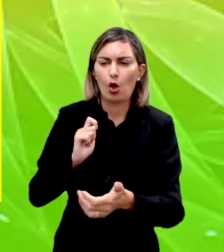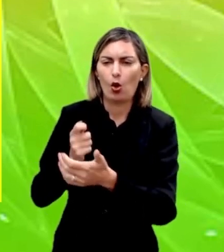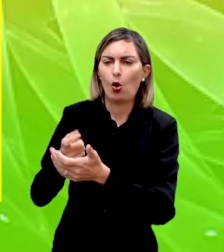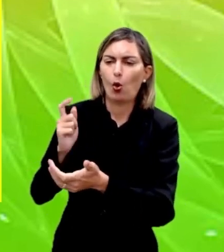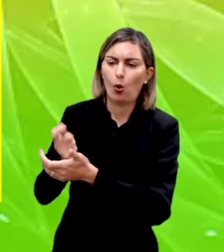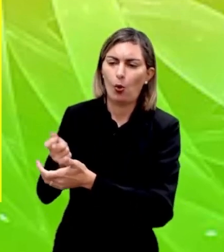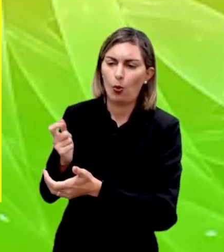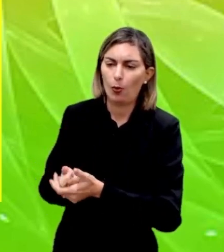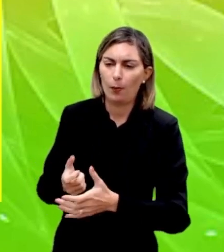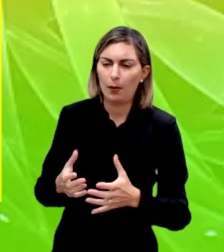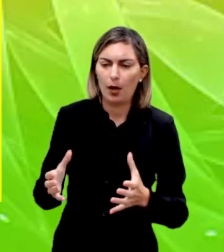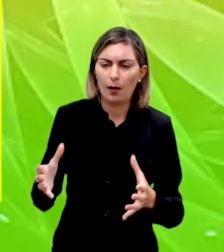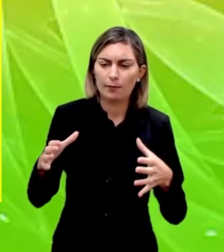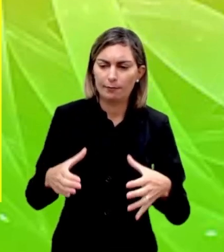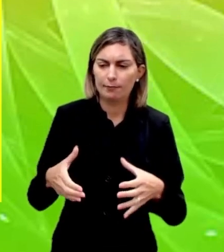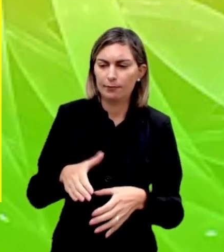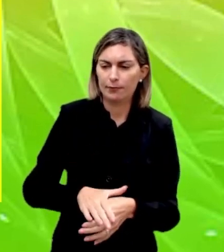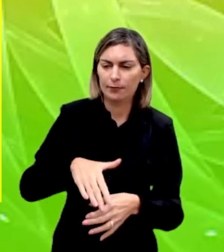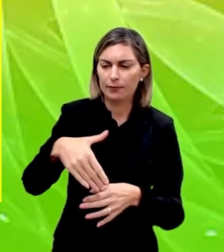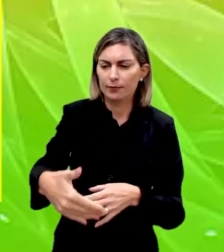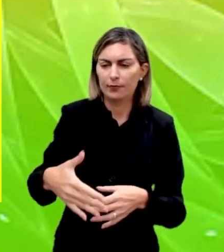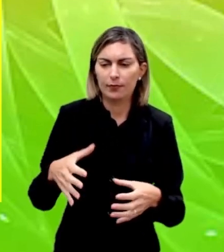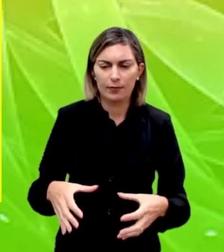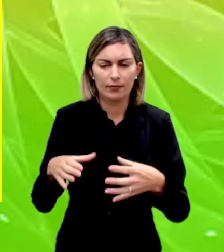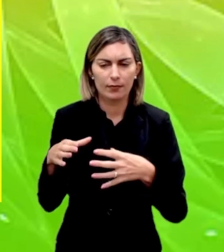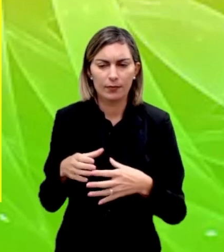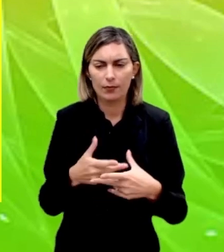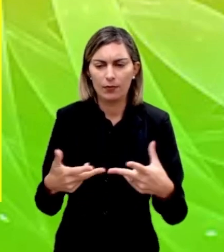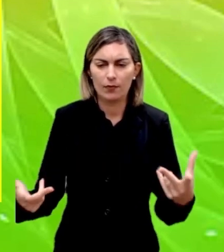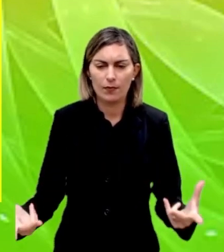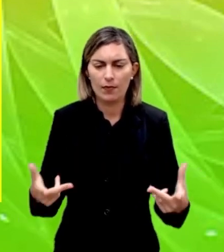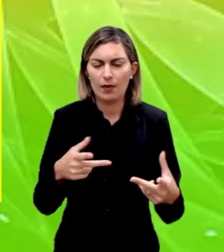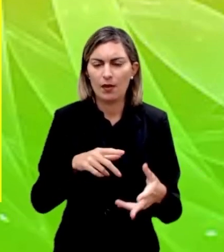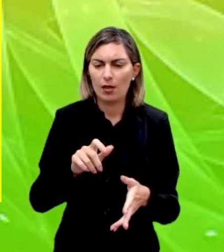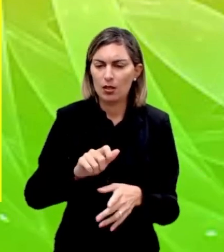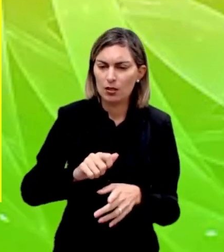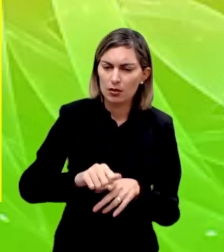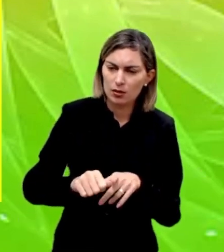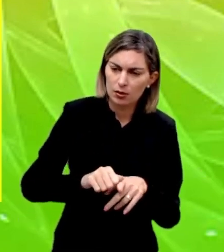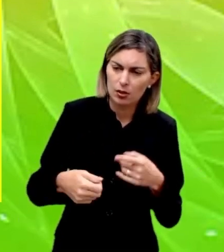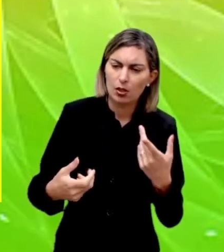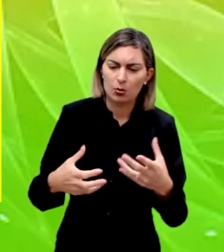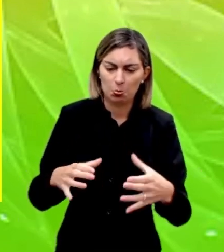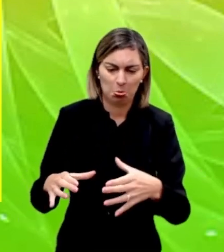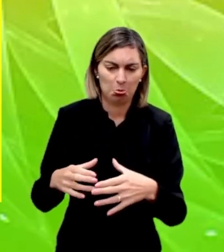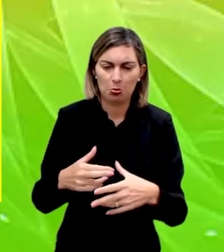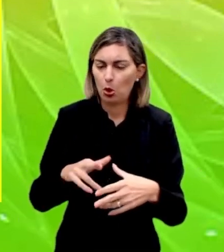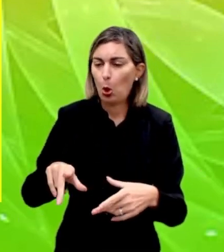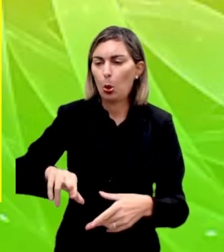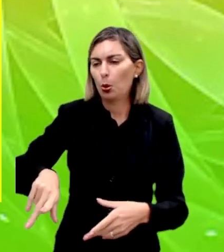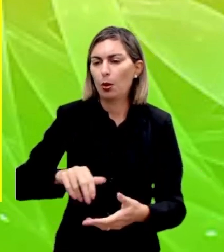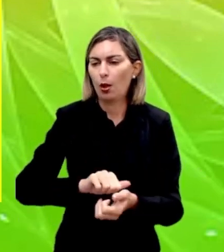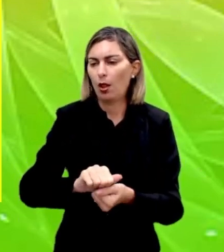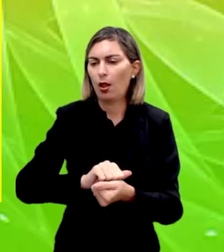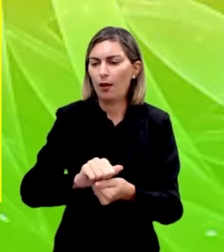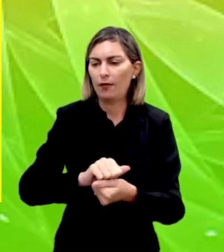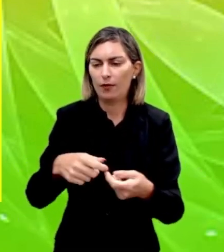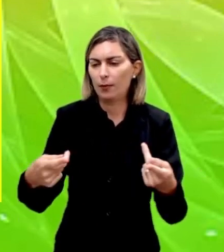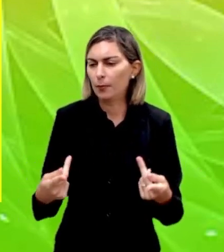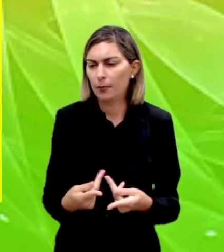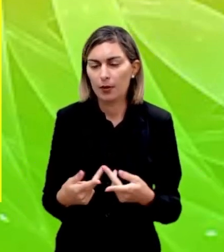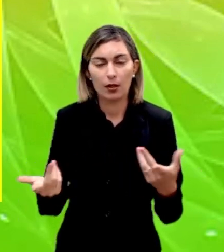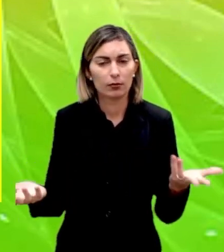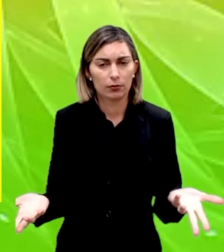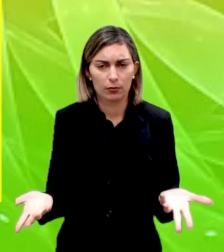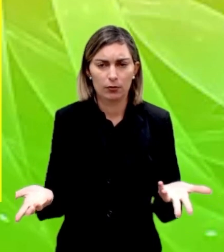comprar recicláveis, dana-se a comprar descartáveis, tudo para não lavar um prato com uma louça